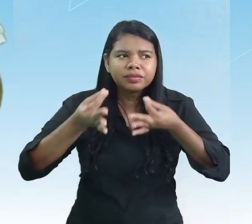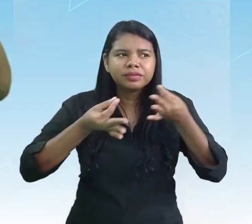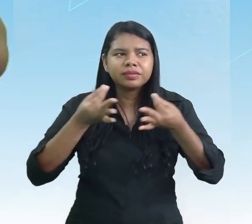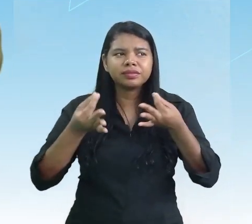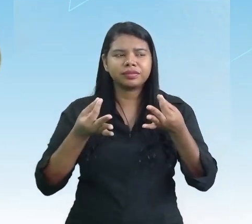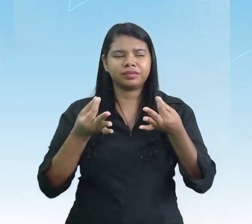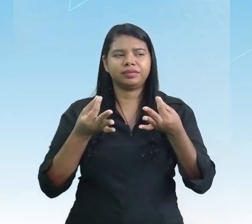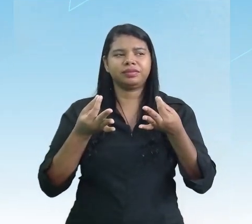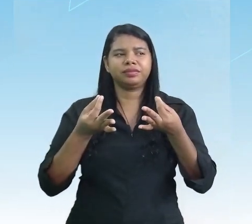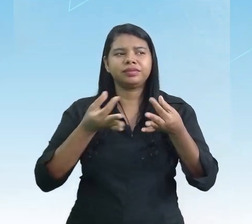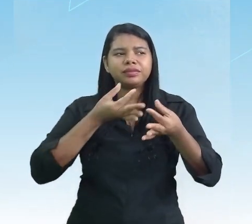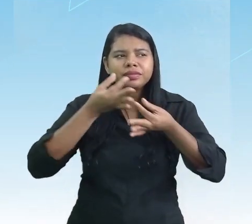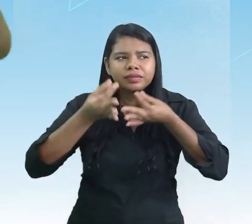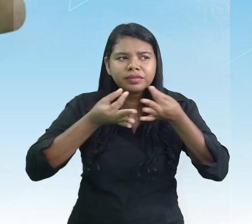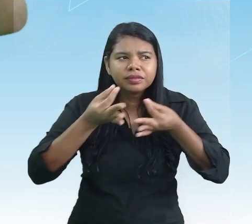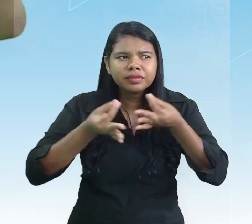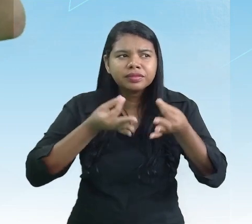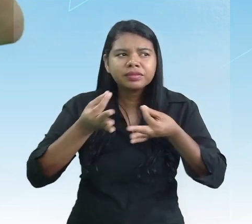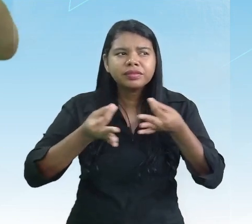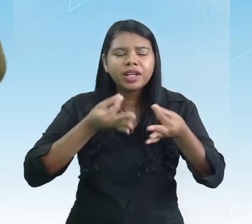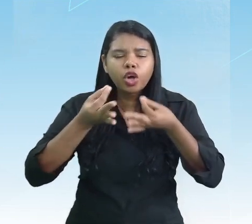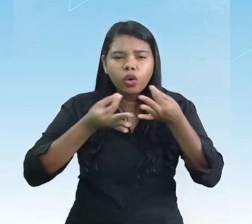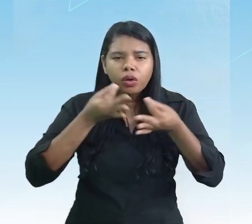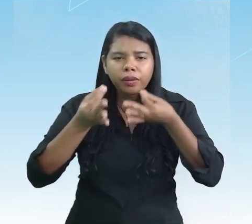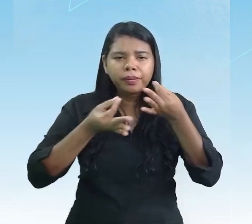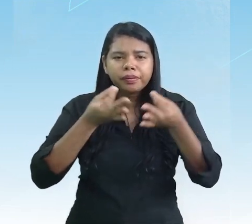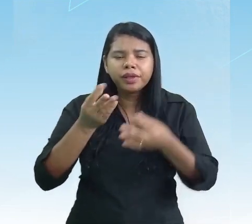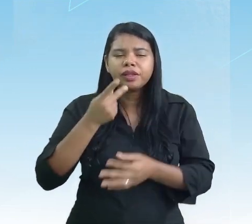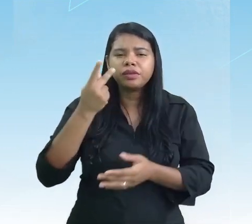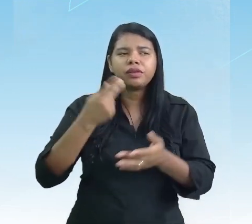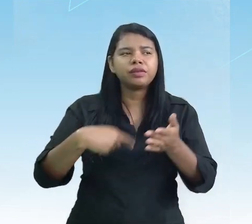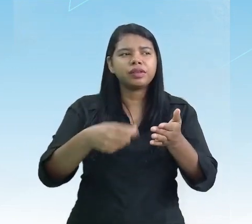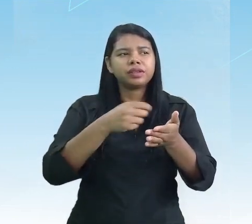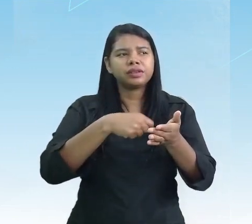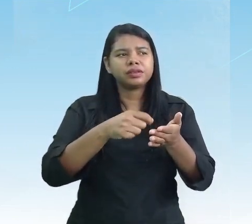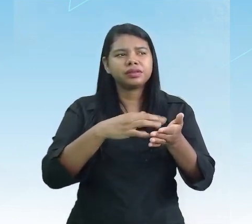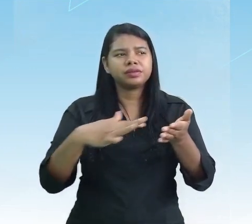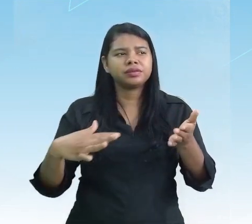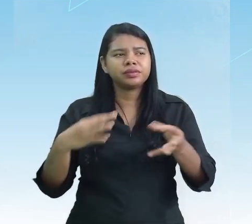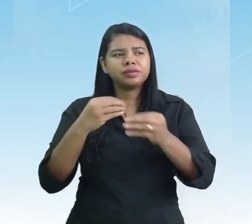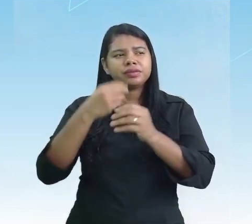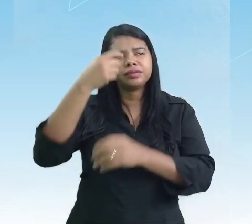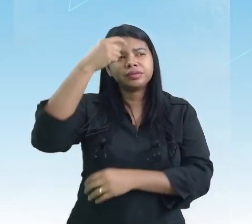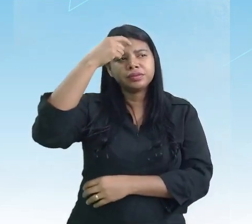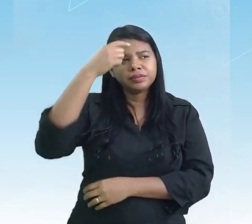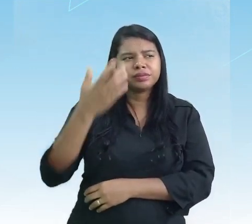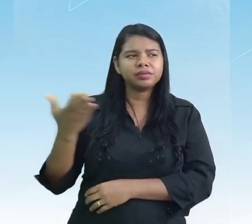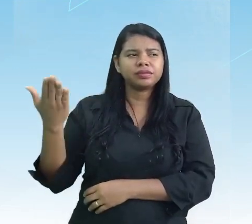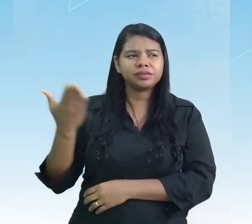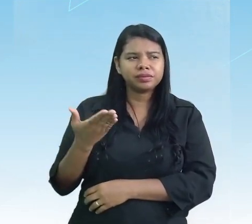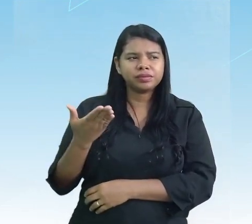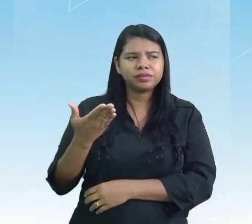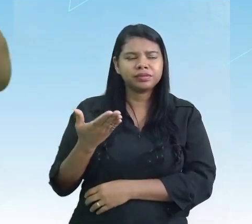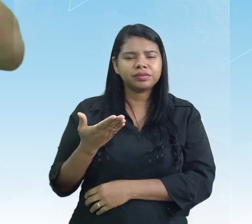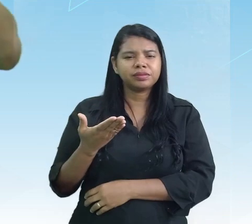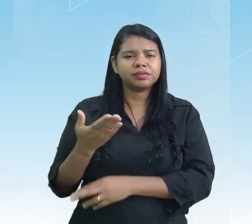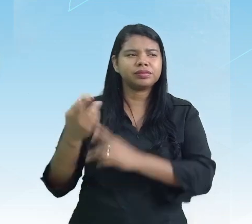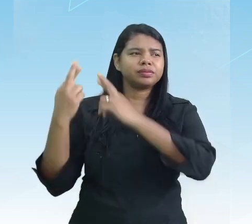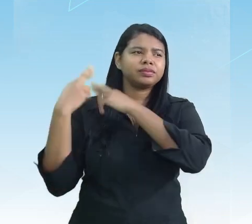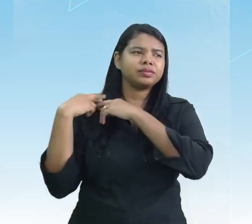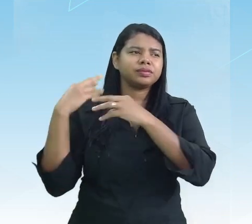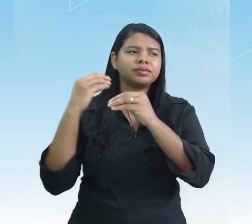mim, argumentativa que tem um argumento. Devemos ter em mente que a principal função é